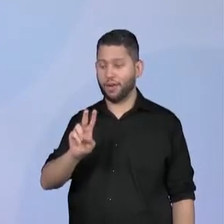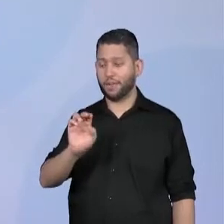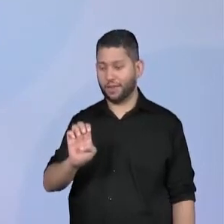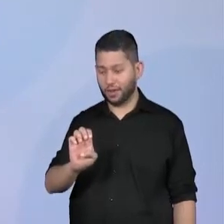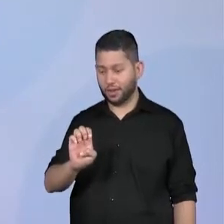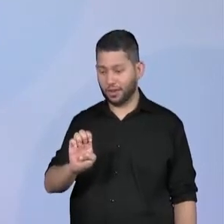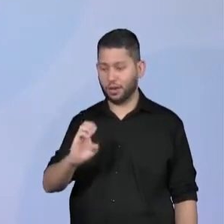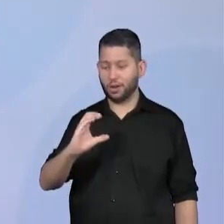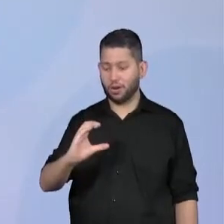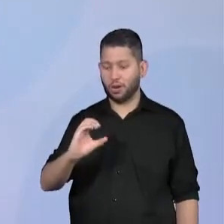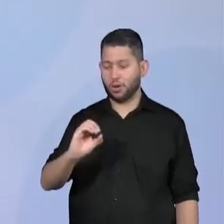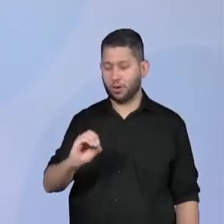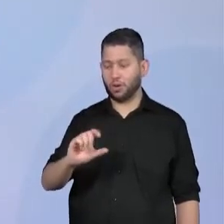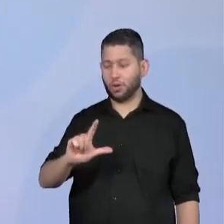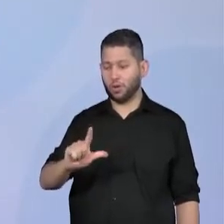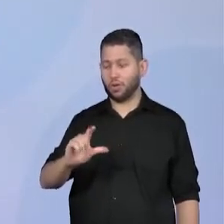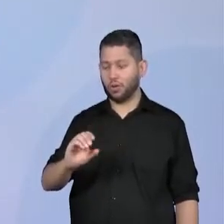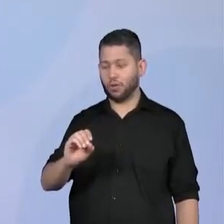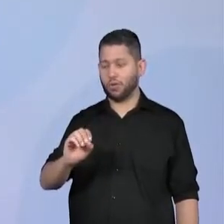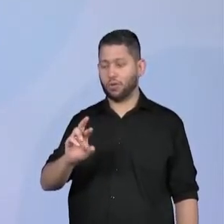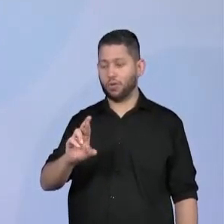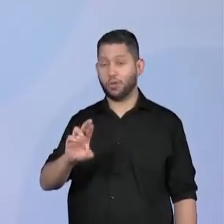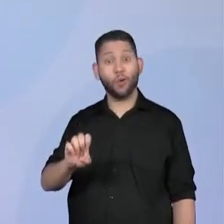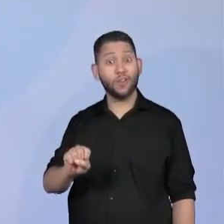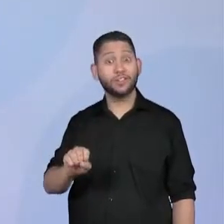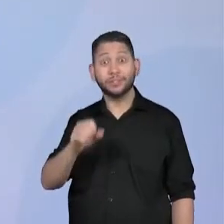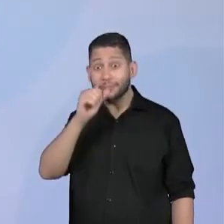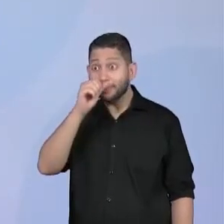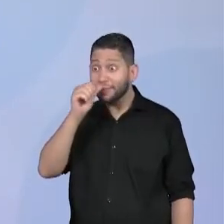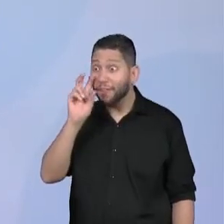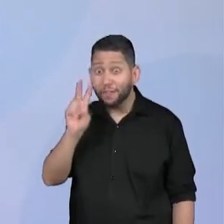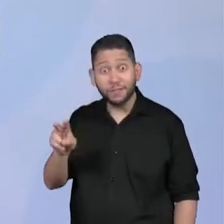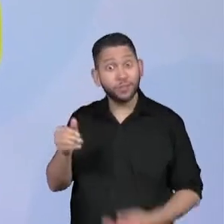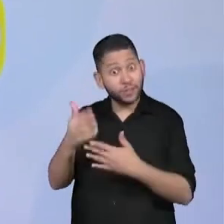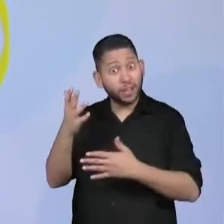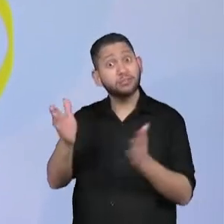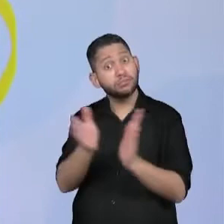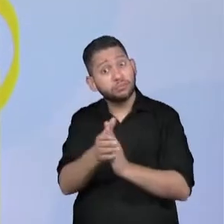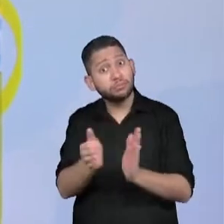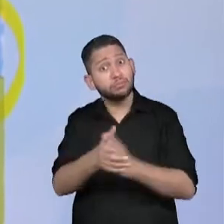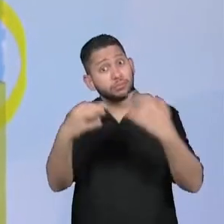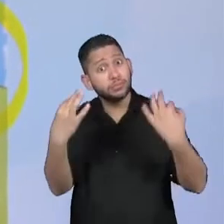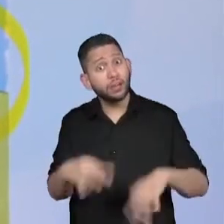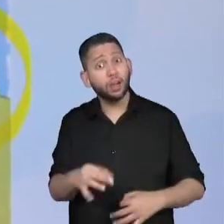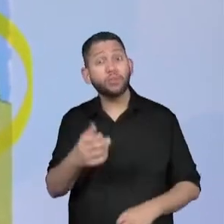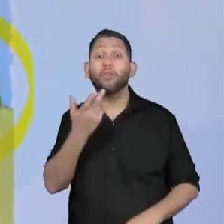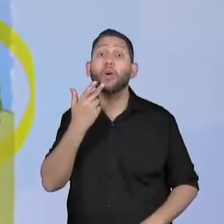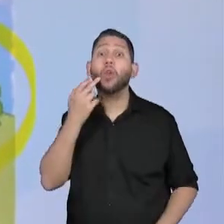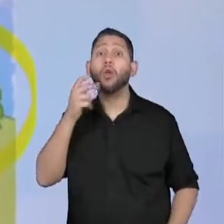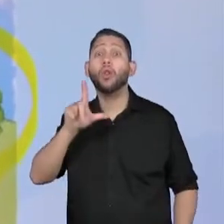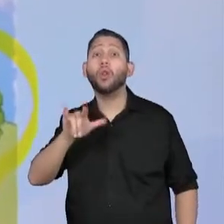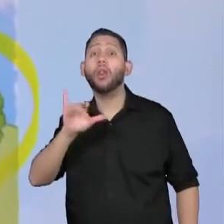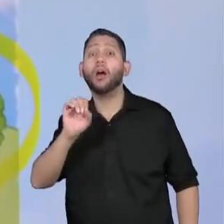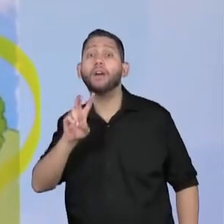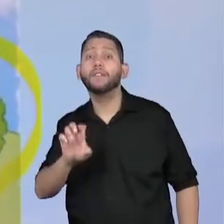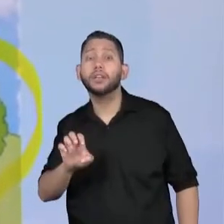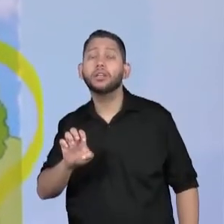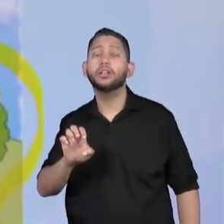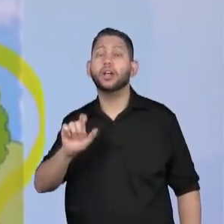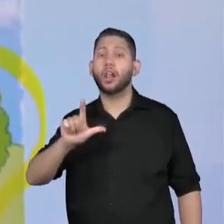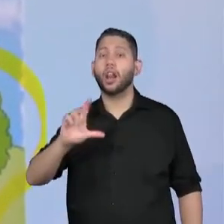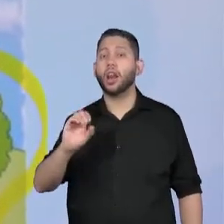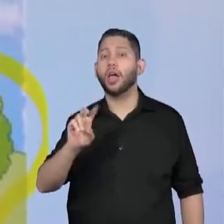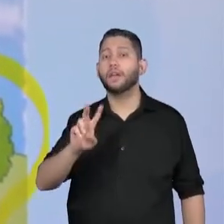revisar tudo isso aqui, hein, Nina? Então, ó, vamos contar os passarinhos aqui para ver se tem 10 mesmo que a Nina falou.